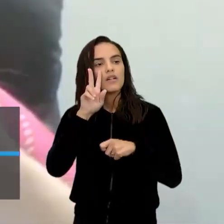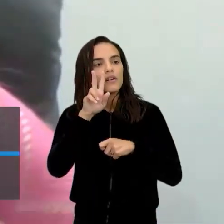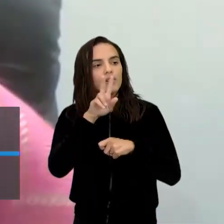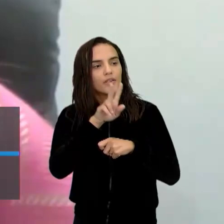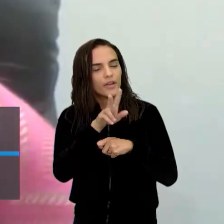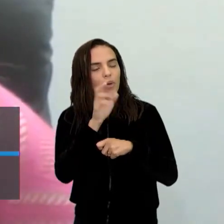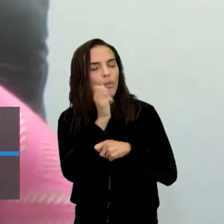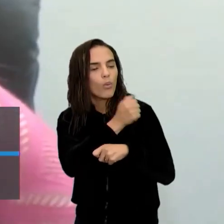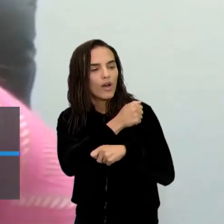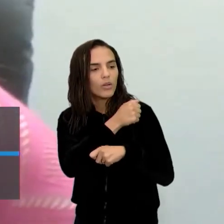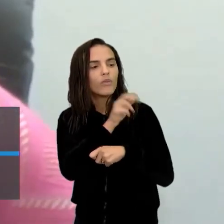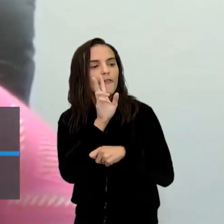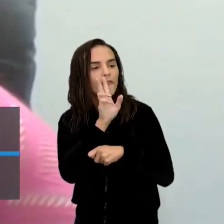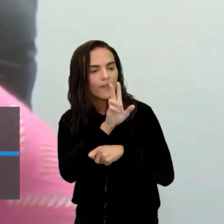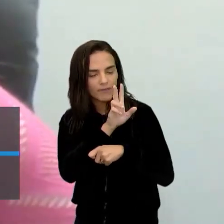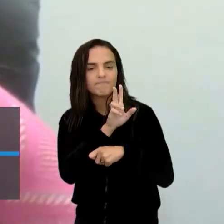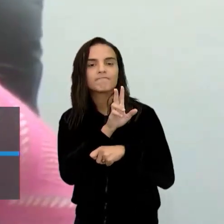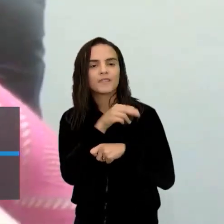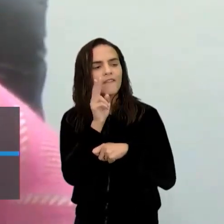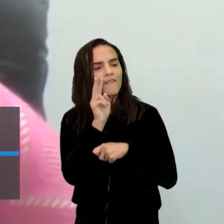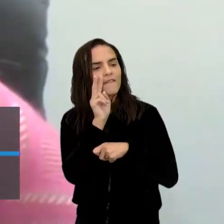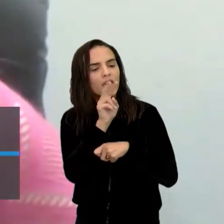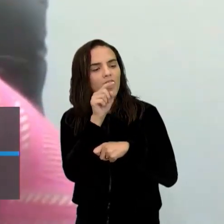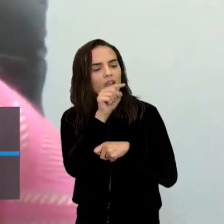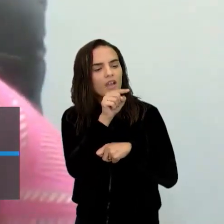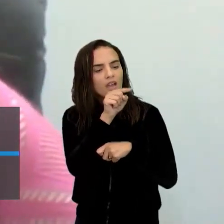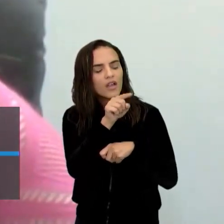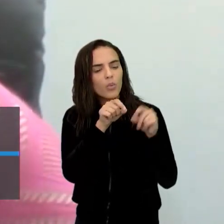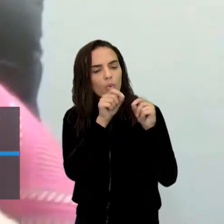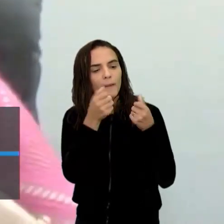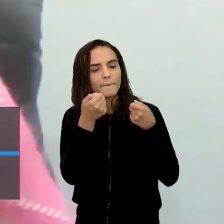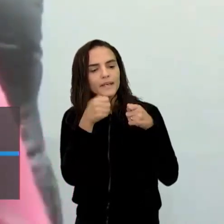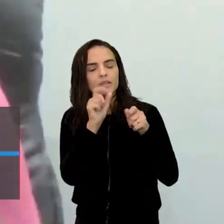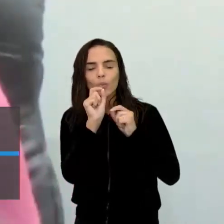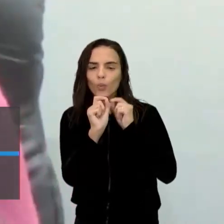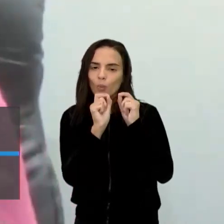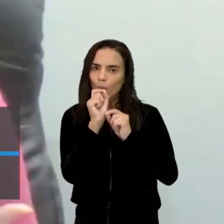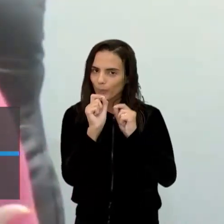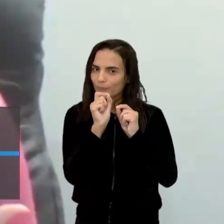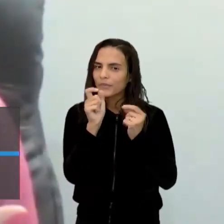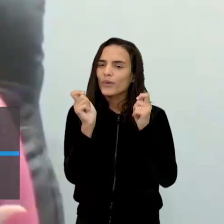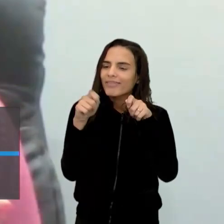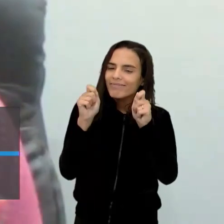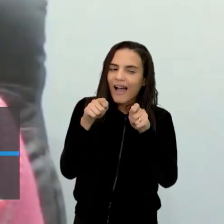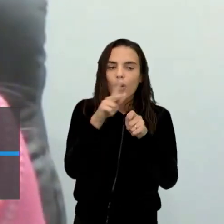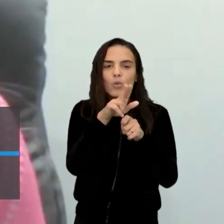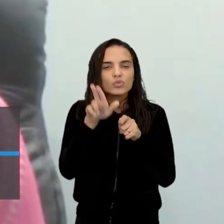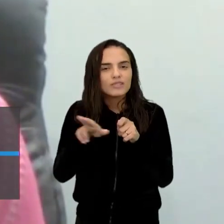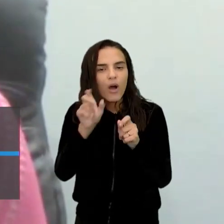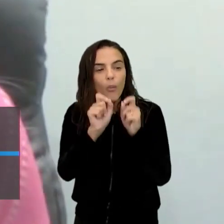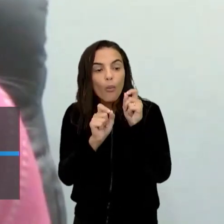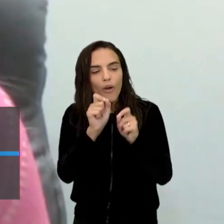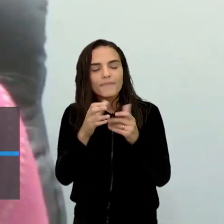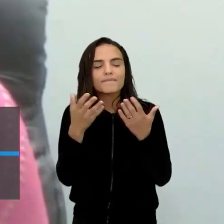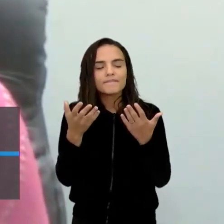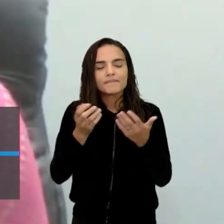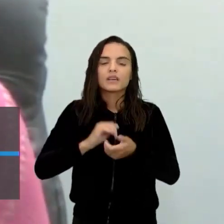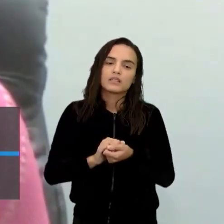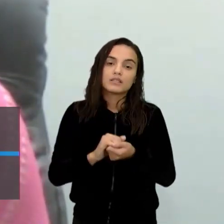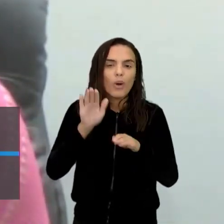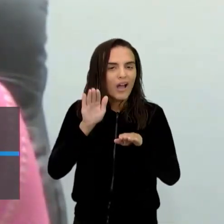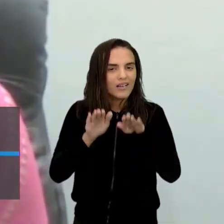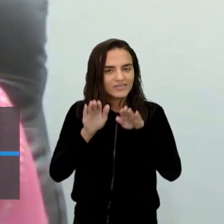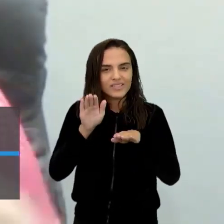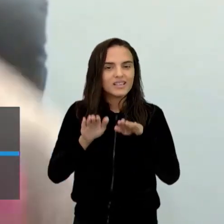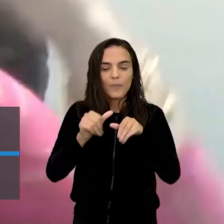olhar para o meu aluno e enxergar o que ele realmente precisa, o que é funcional para ele, tá? Então, às